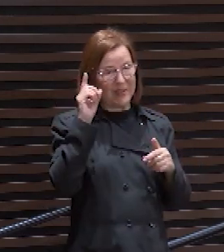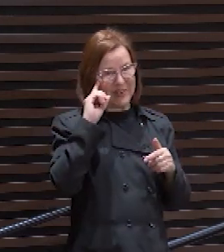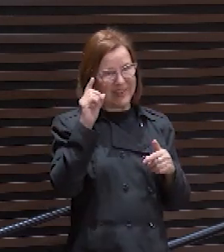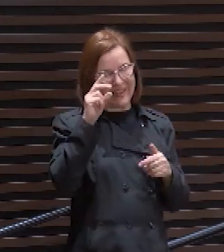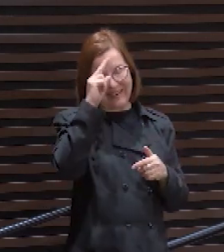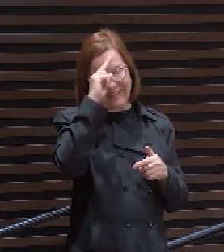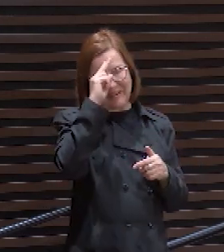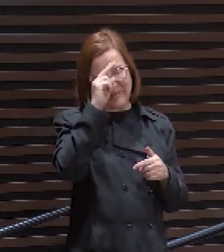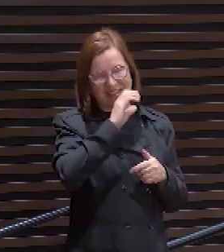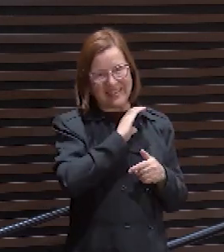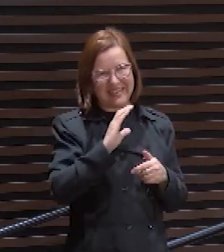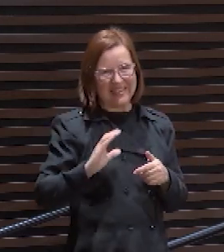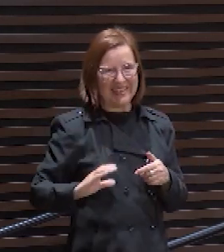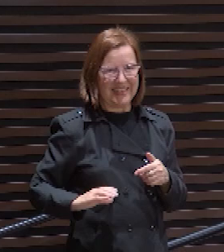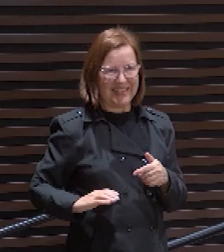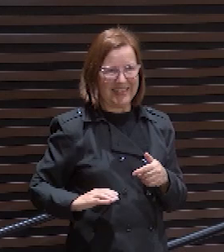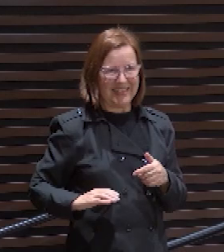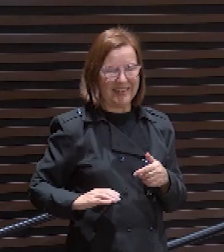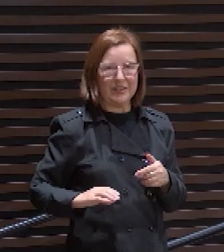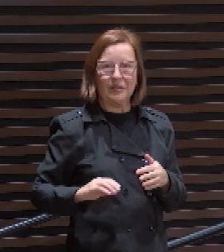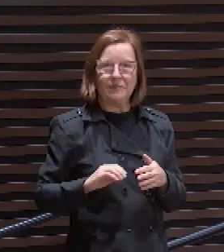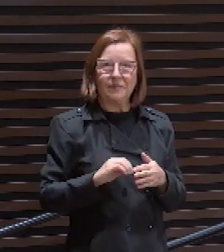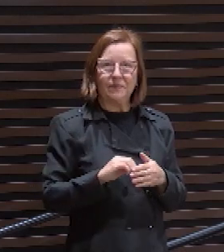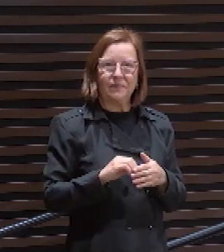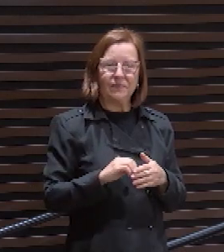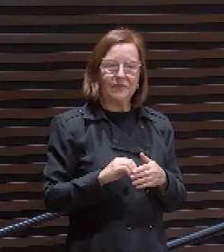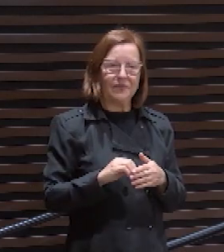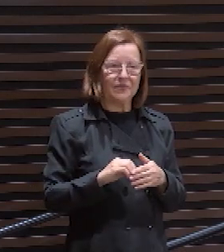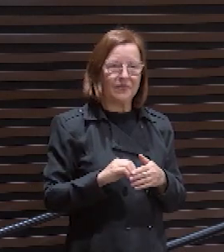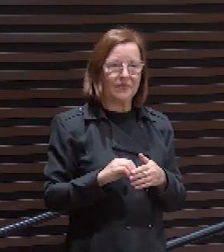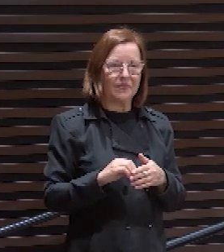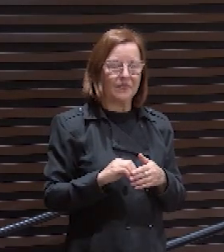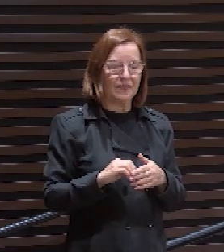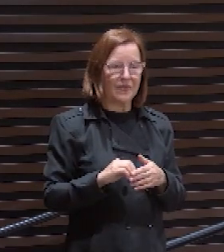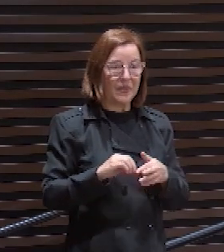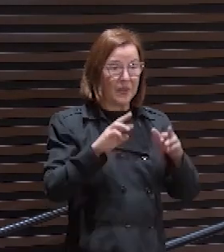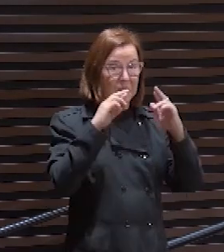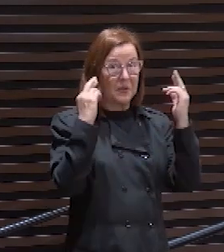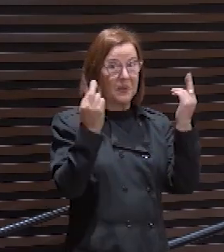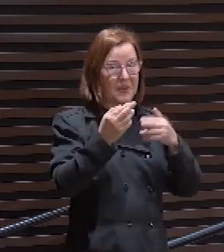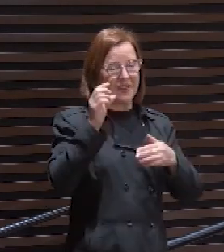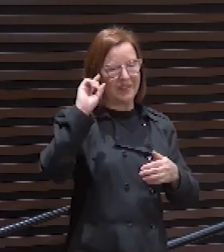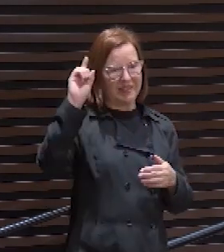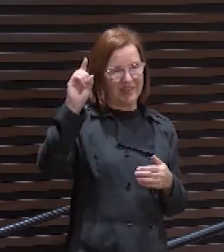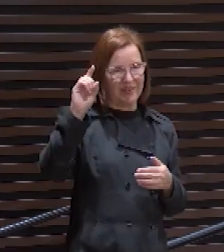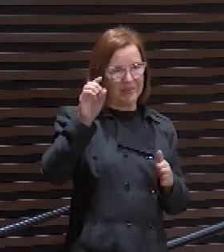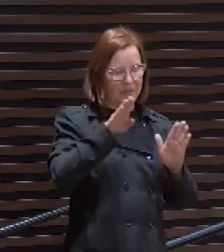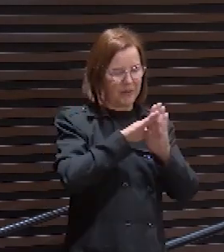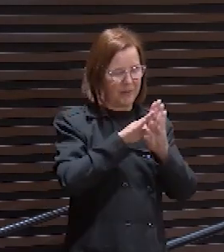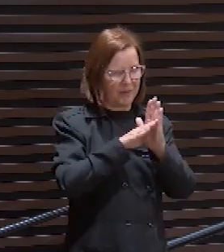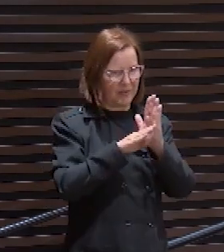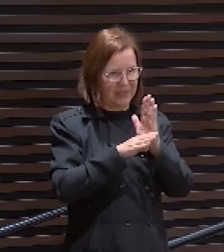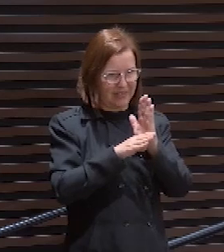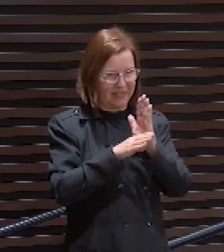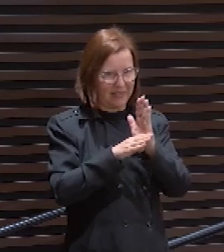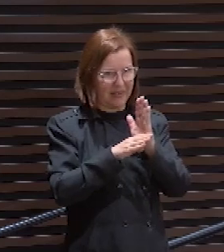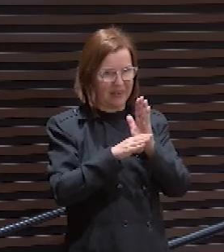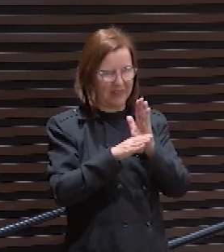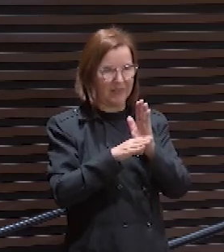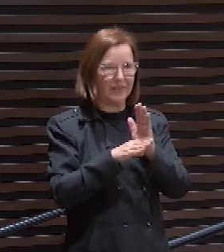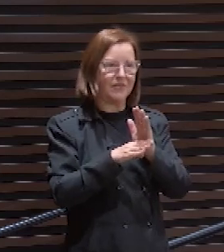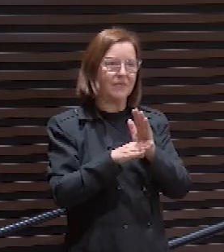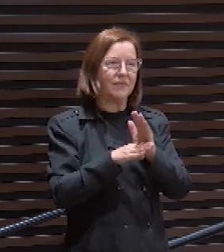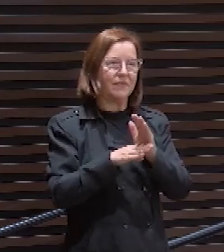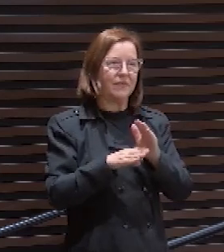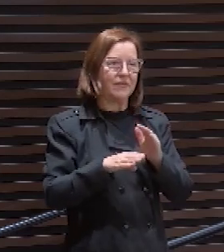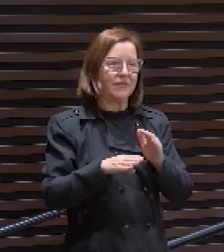envolva Cristo, o bem da igreja e o reino de Deus. Projetos assim provavelmente aborrecerão